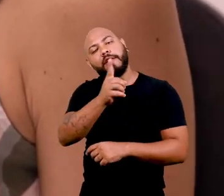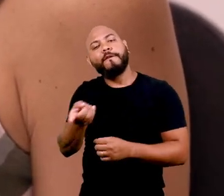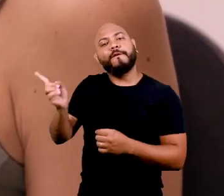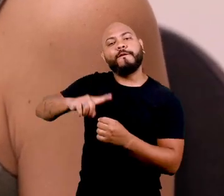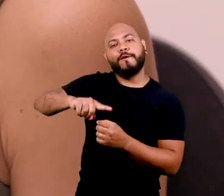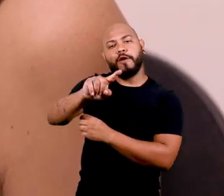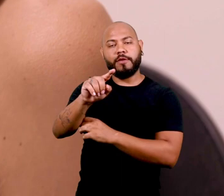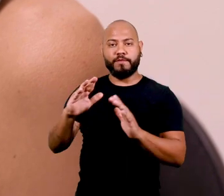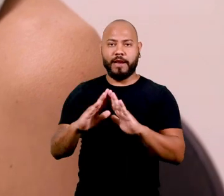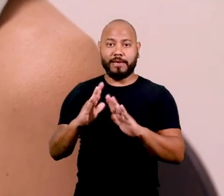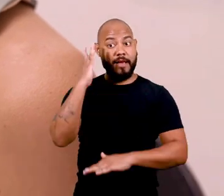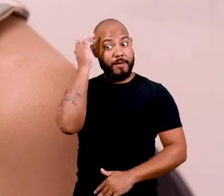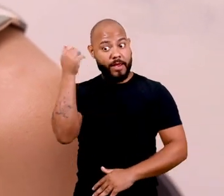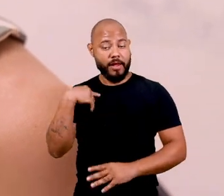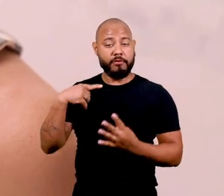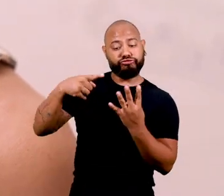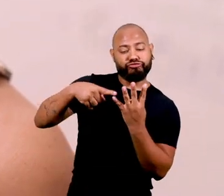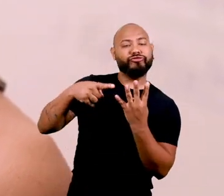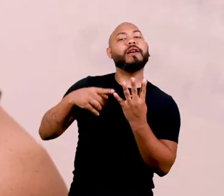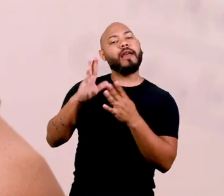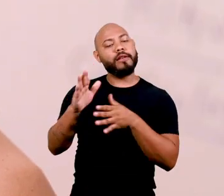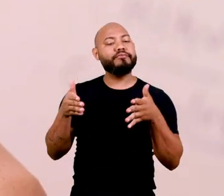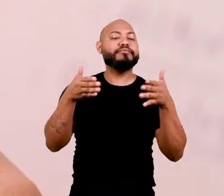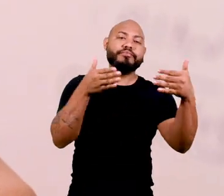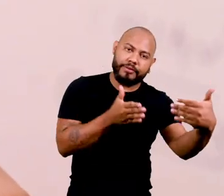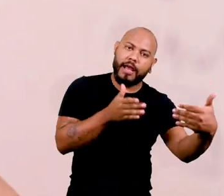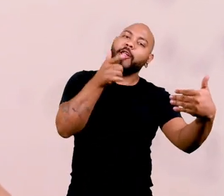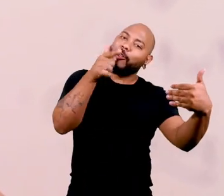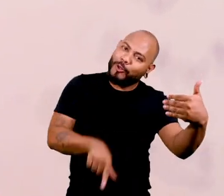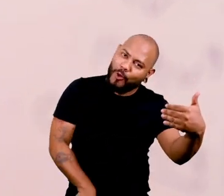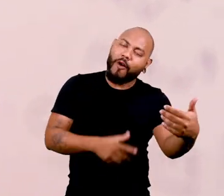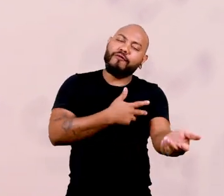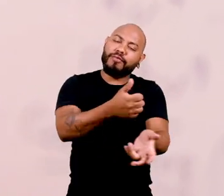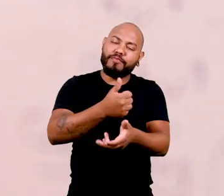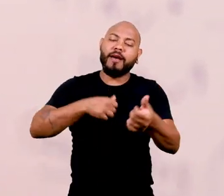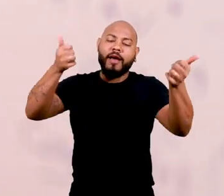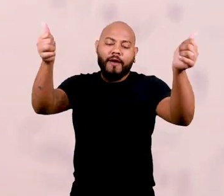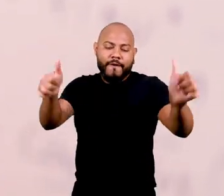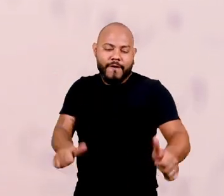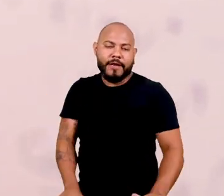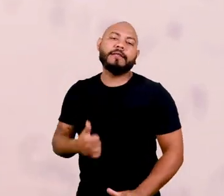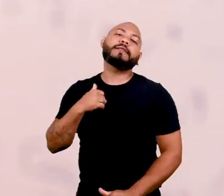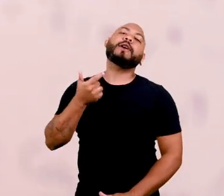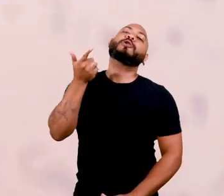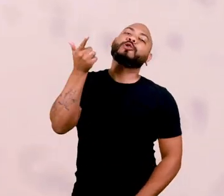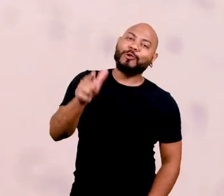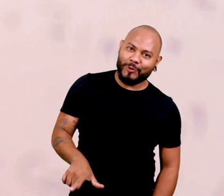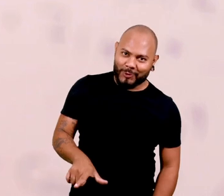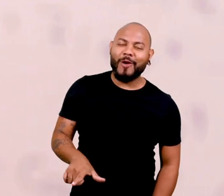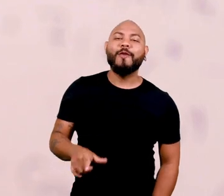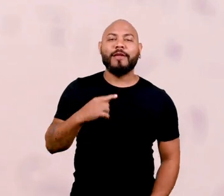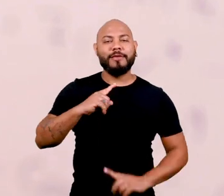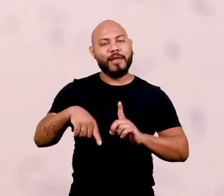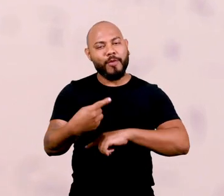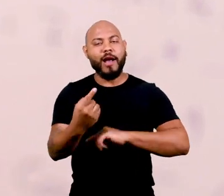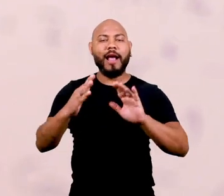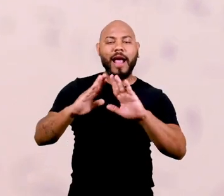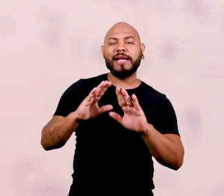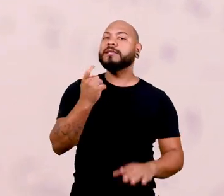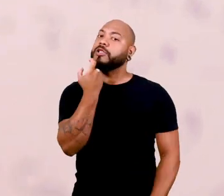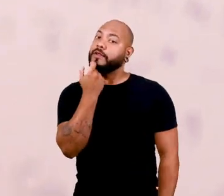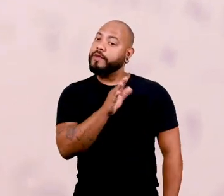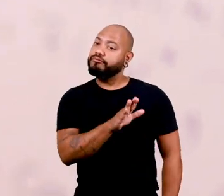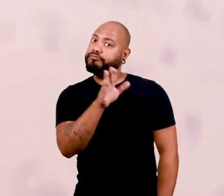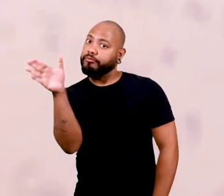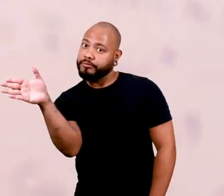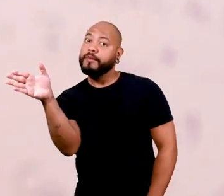casa. No dia seguinte, ele retornava e a gente refazia todos, né, os exames novamente. Ele ia para casa, então, na